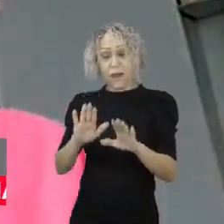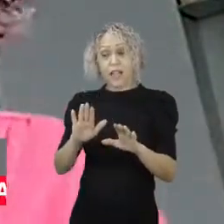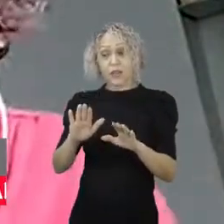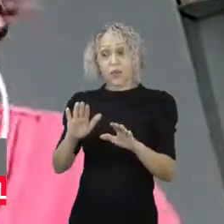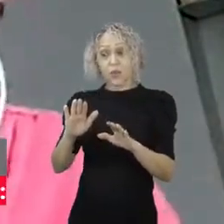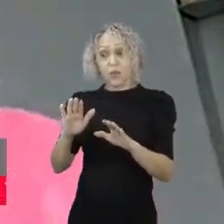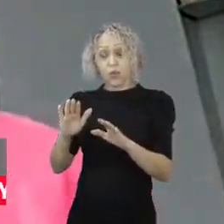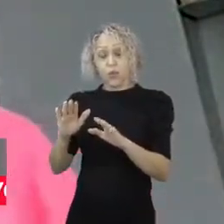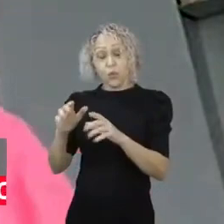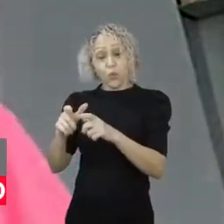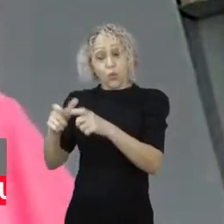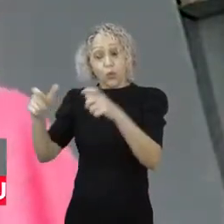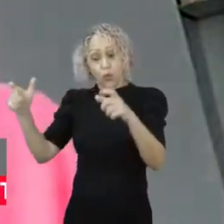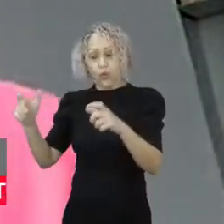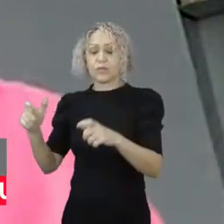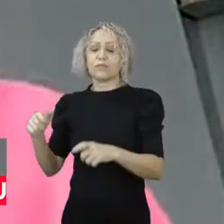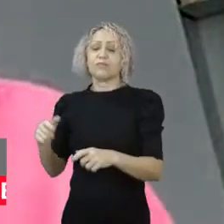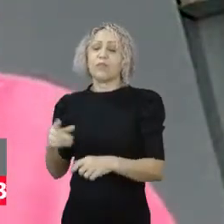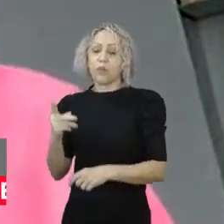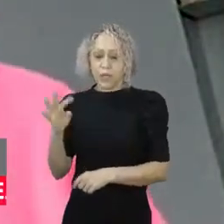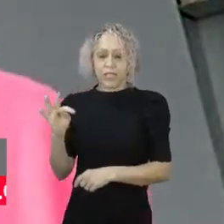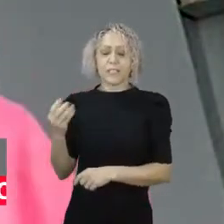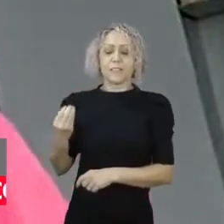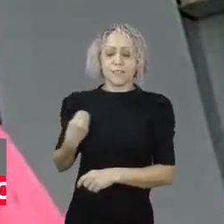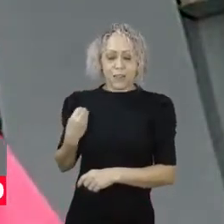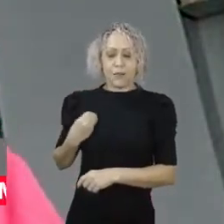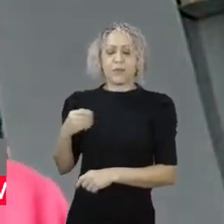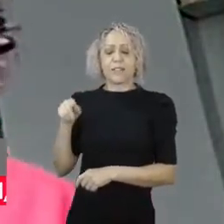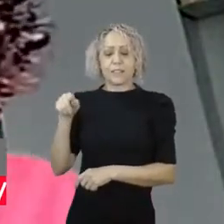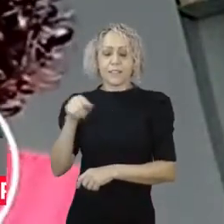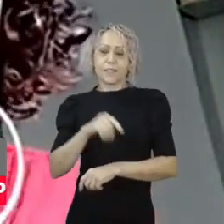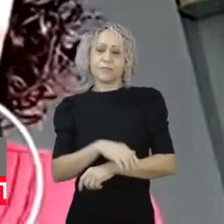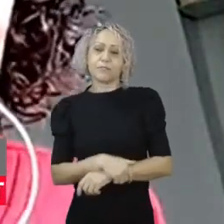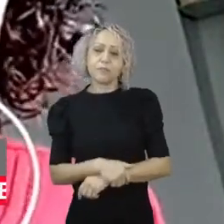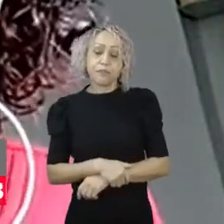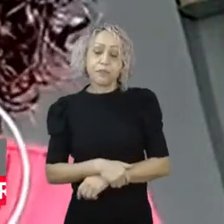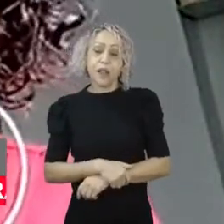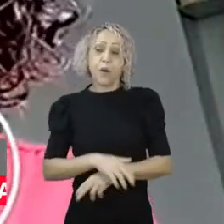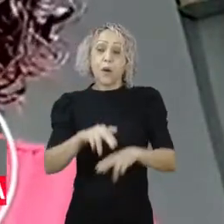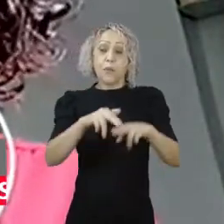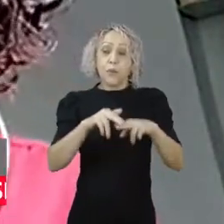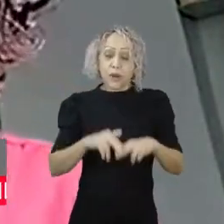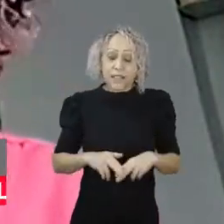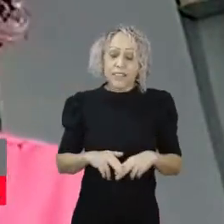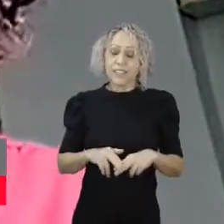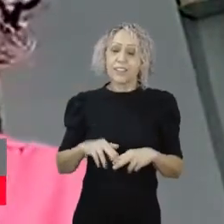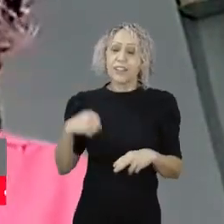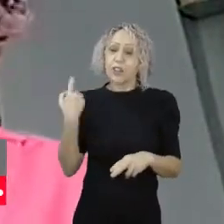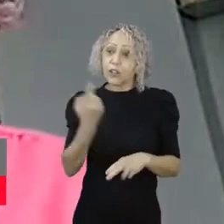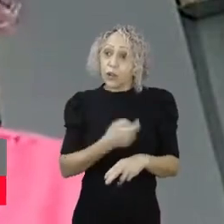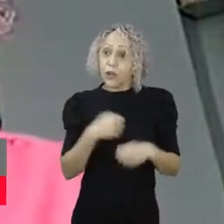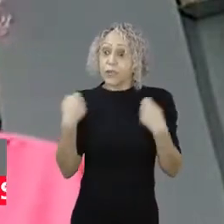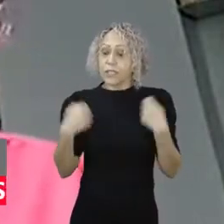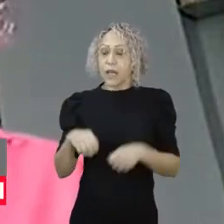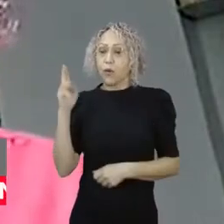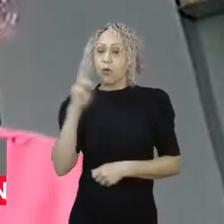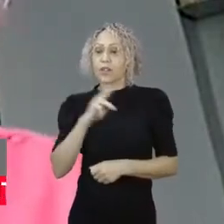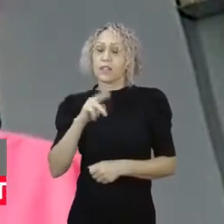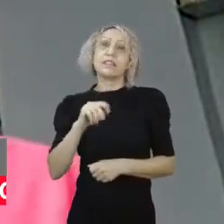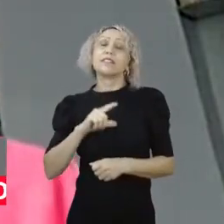filiados, às nossas filiadas, aos nossos dirigentes, inclusive por isso, da eleição, da reunião